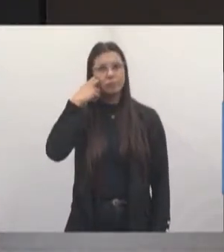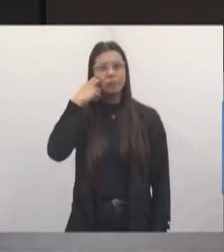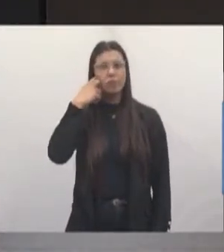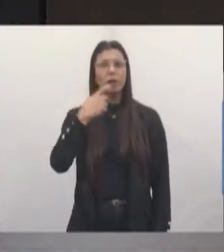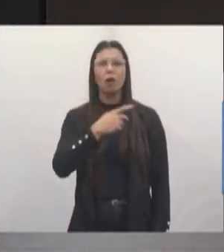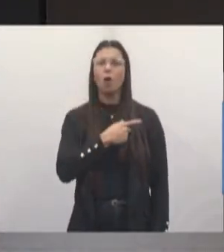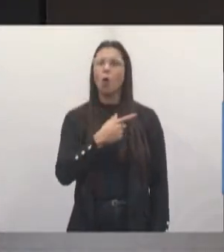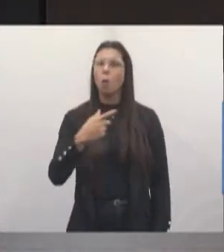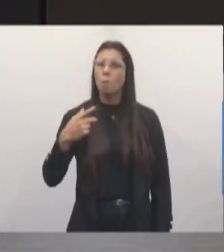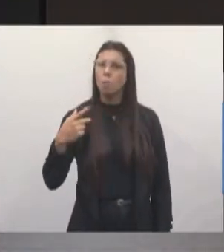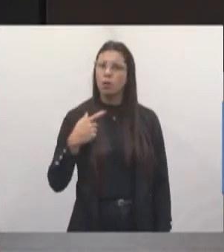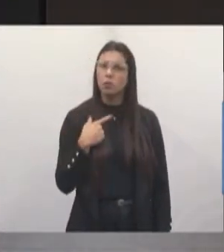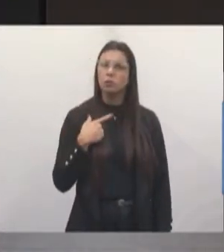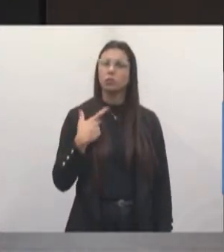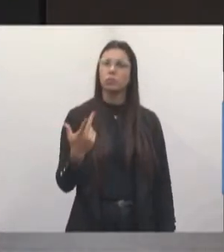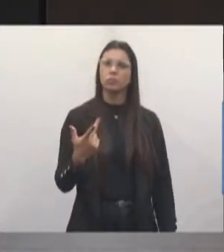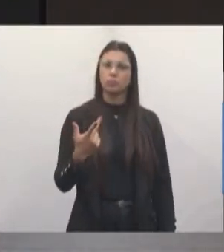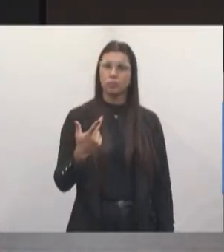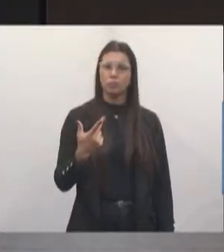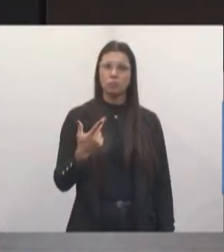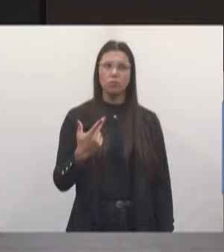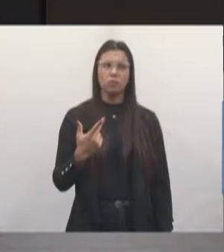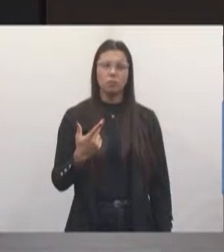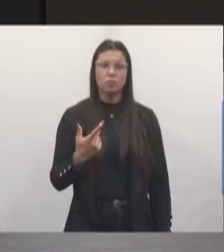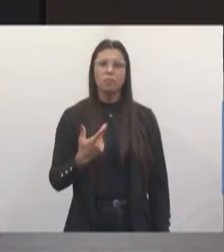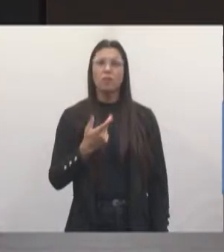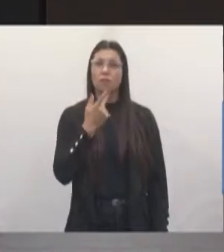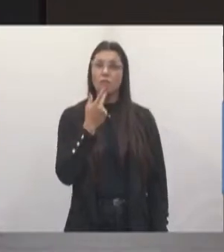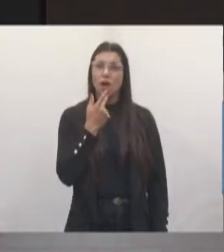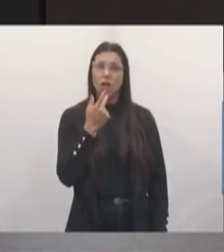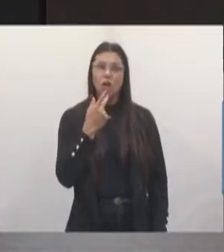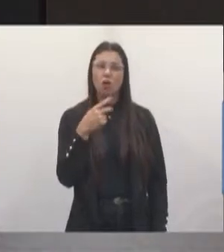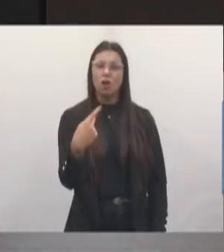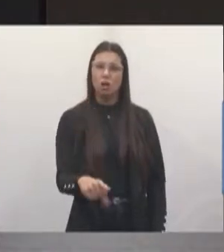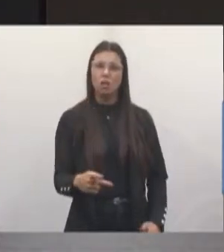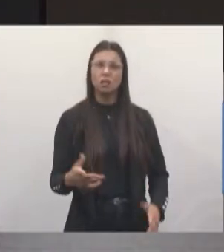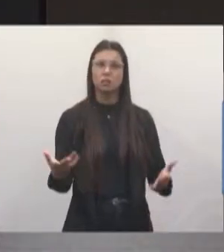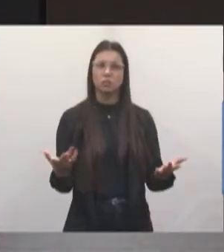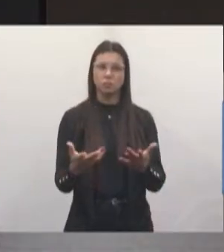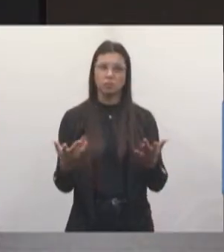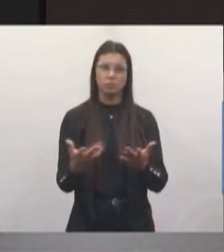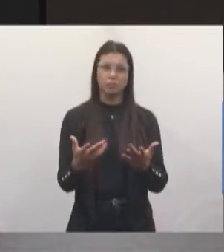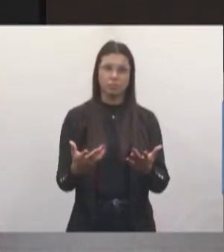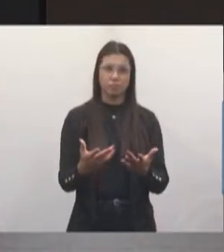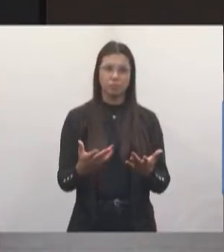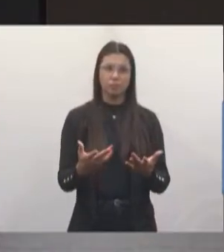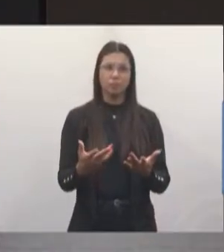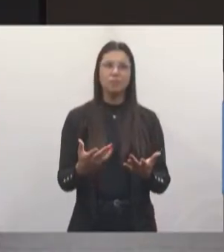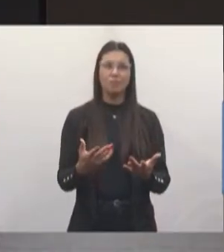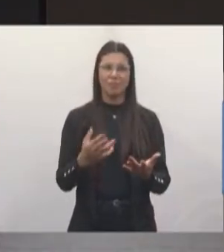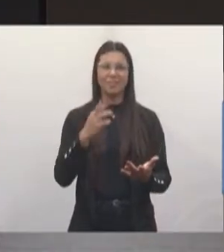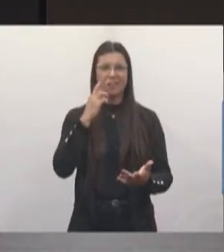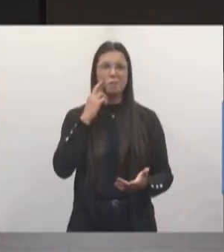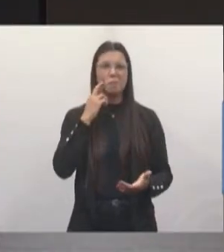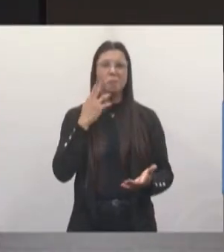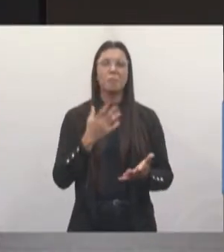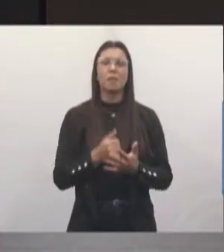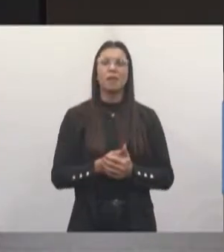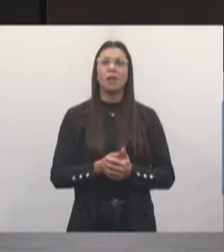Timóteo fez um projeto nessa casa para eliminar esses fios pendurados na cidade, que é uma vergonha.